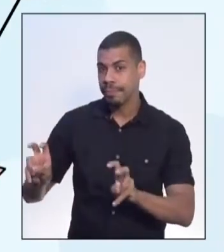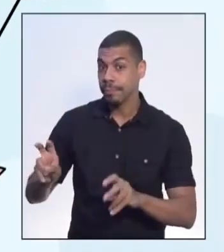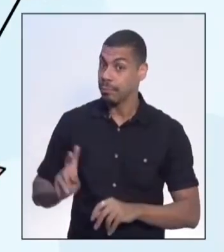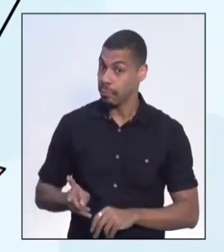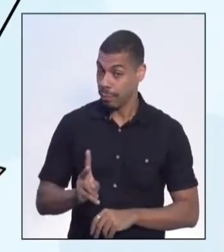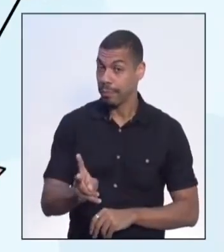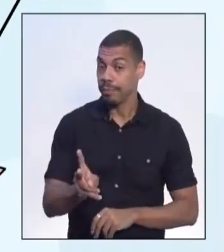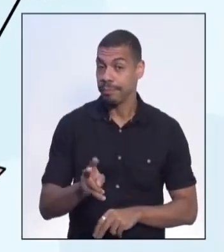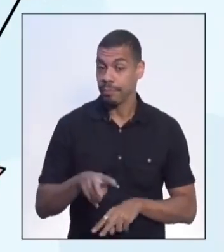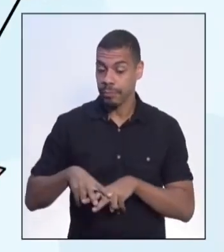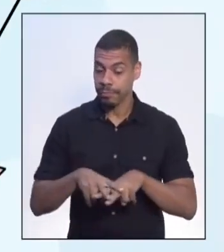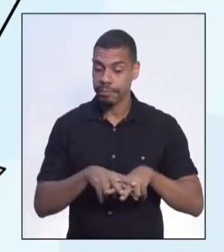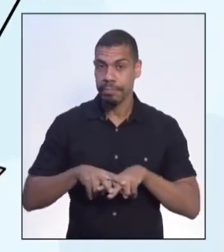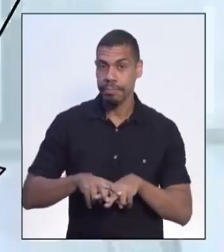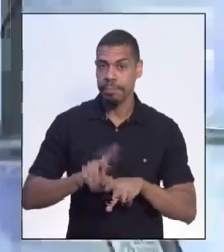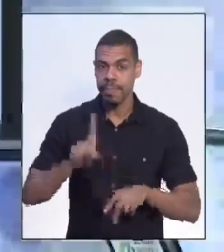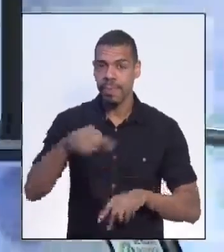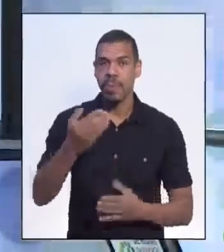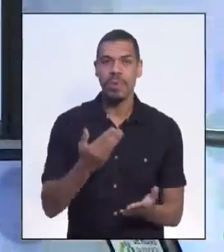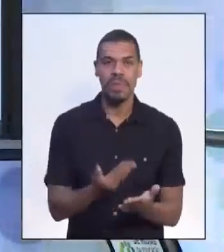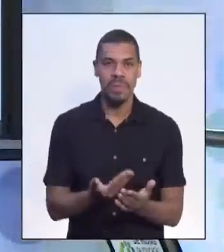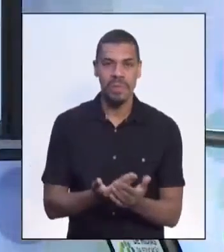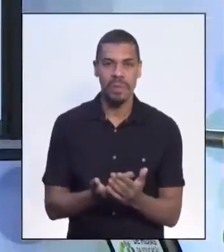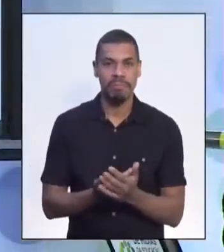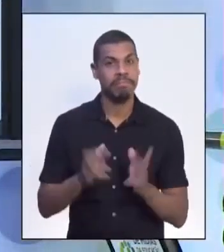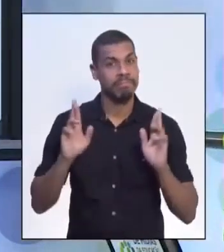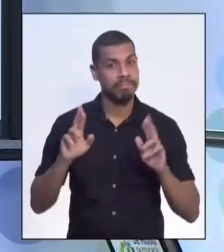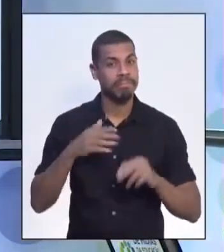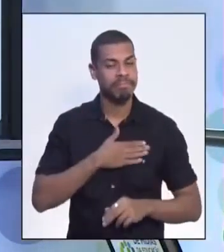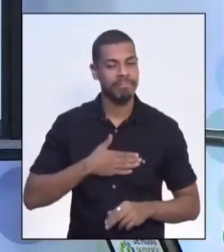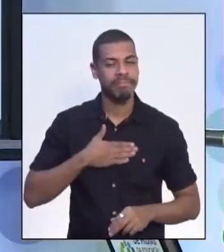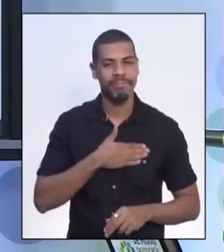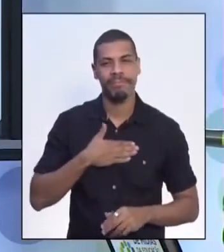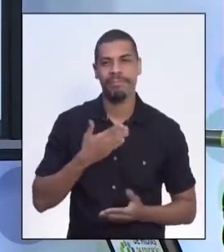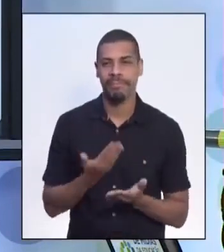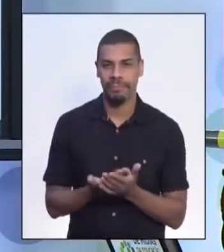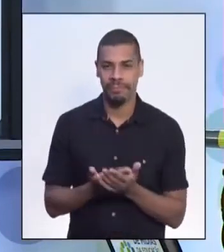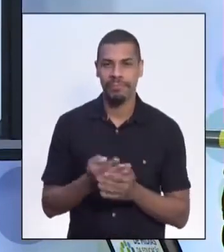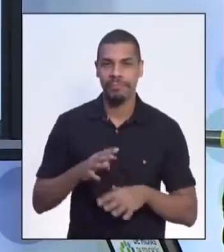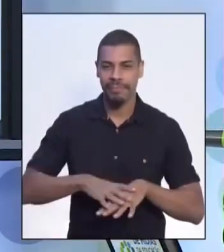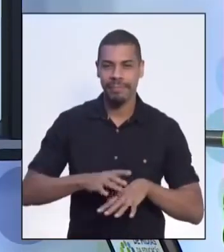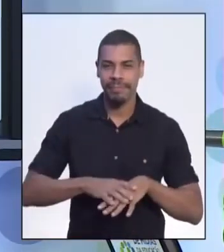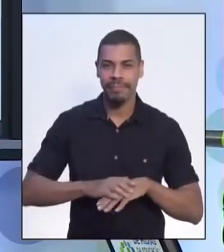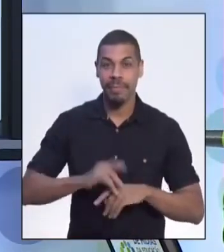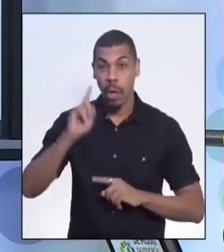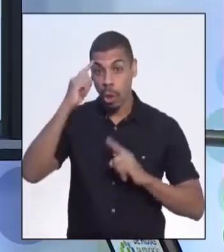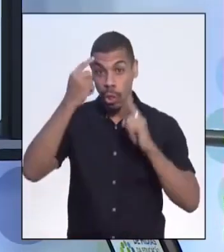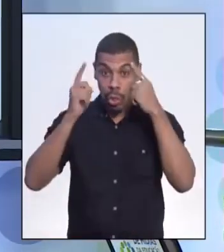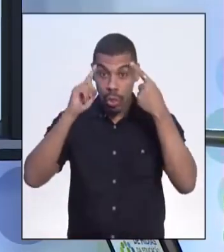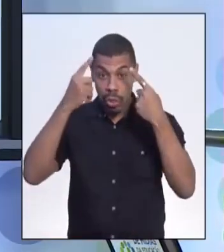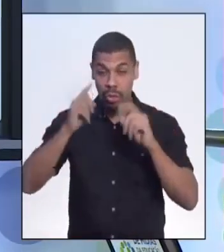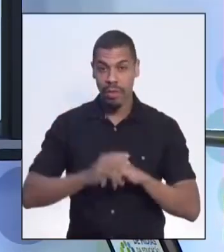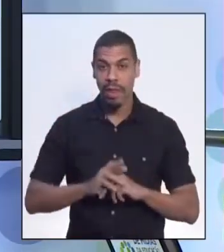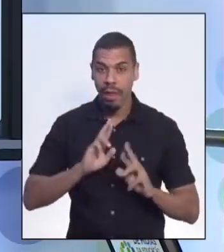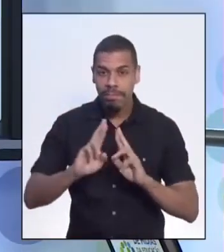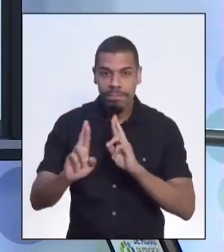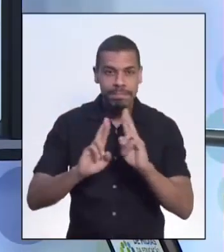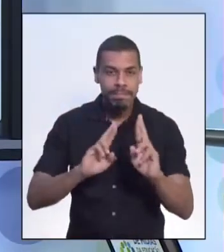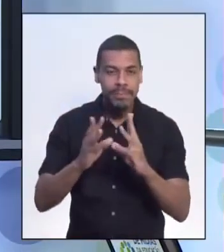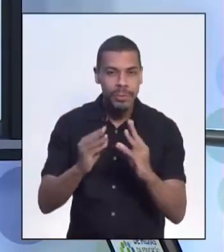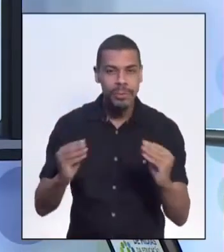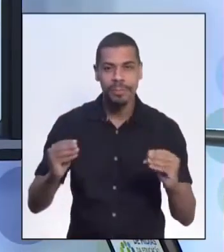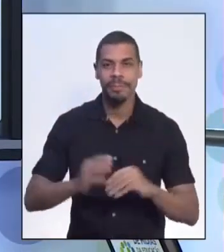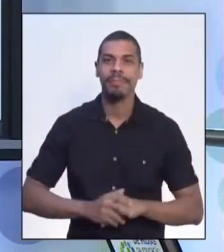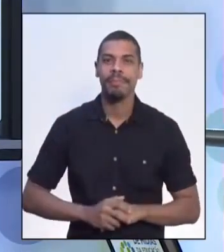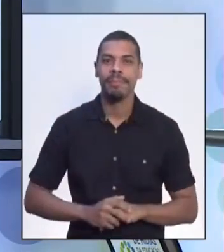continuar retomando ainda nas próximas aulas. Espero que vocês tenham gostado da aula e tirado maiores dúvidas. Então, a